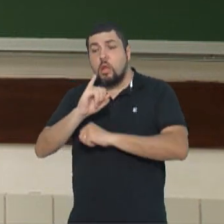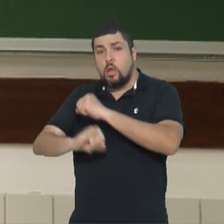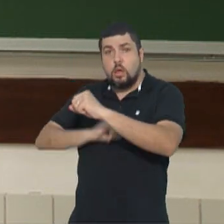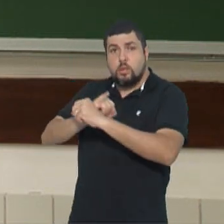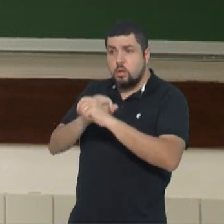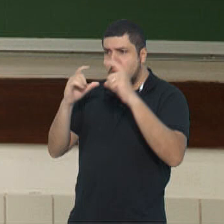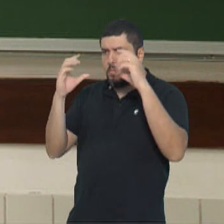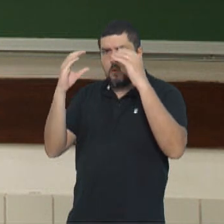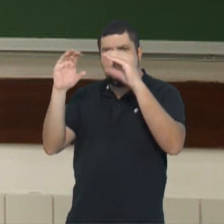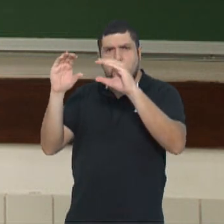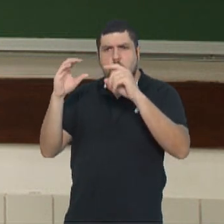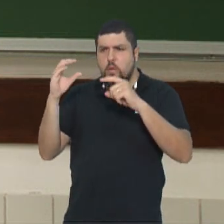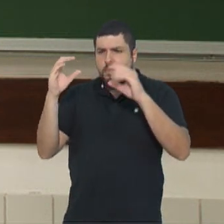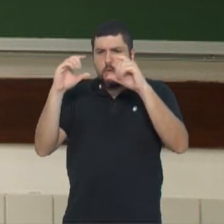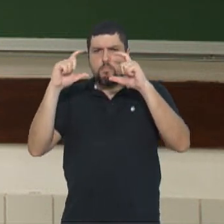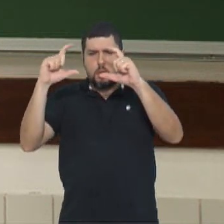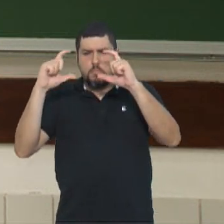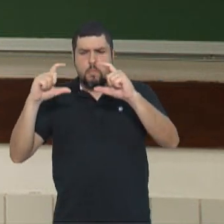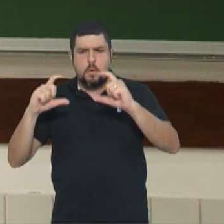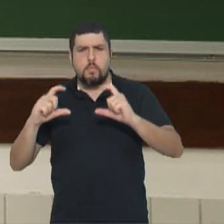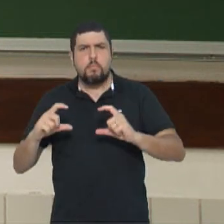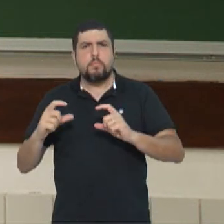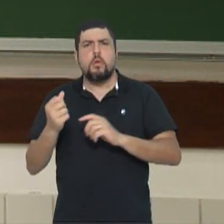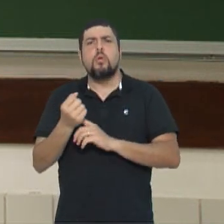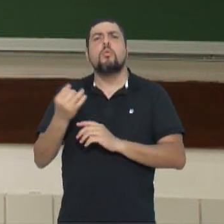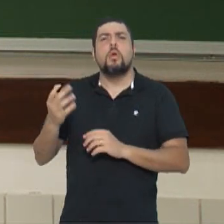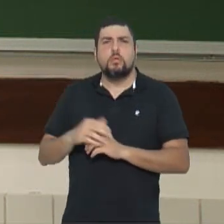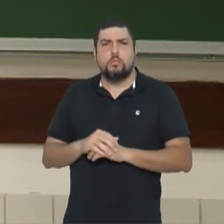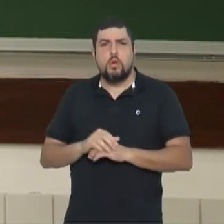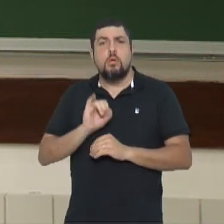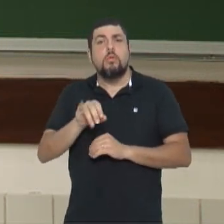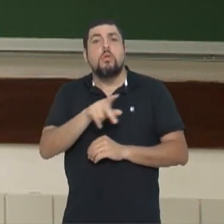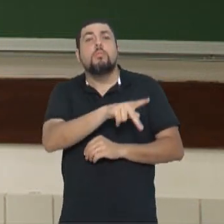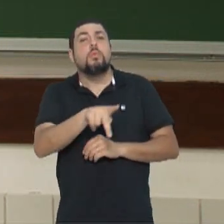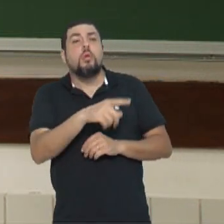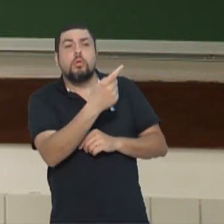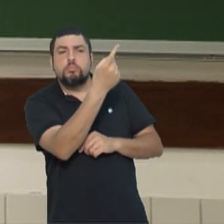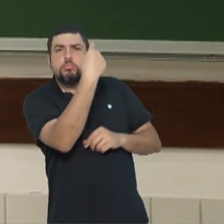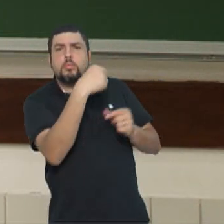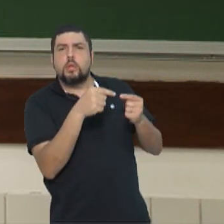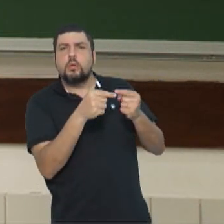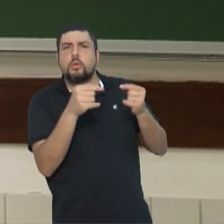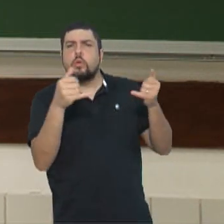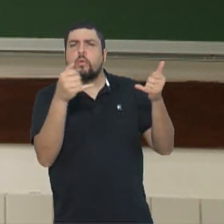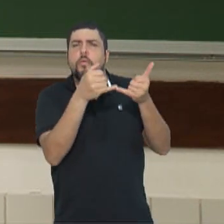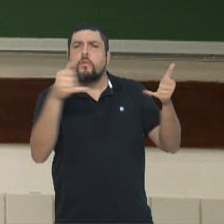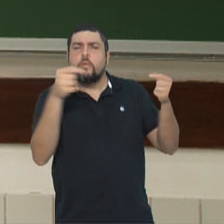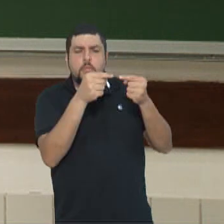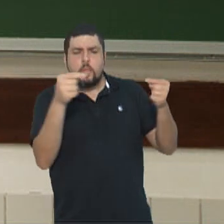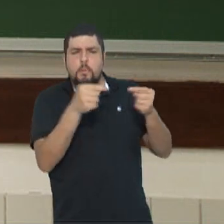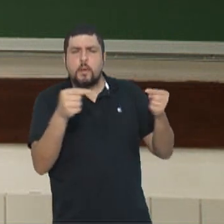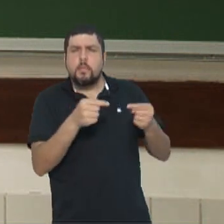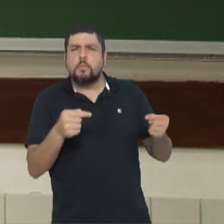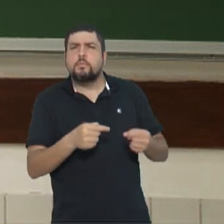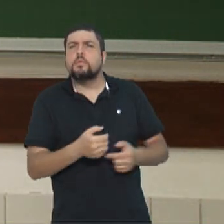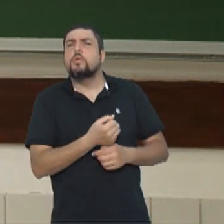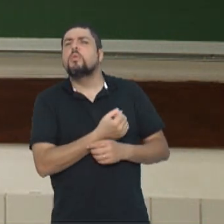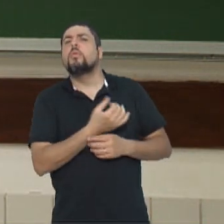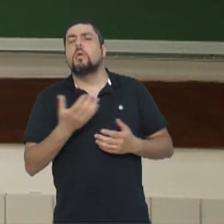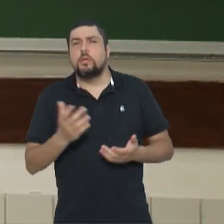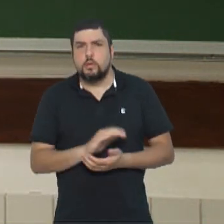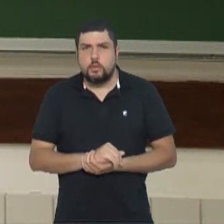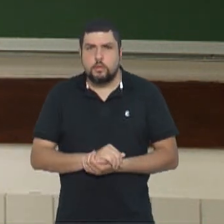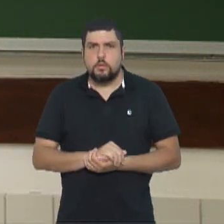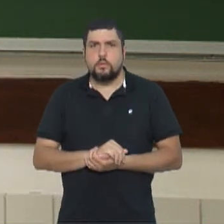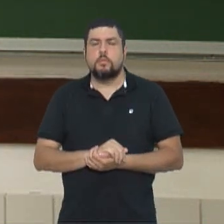aí naquele espaço? Se é para o professor, quantas linhas ele deu? Qual é o mínimo e qual é o máximo? Preciso observar isso.